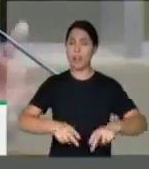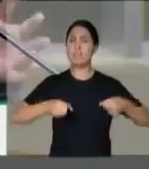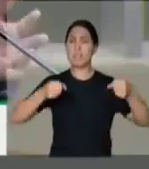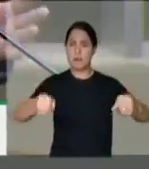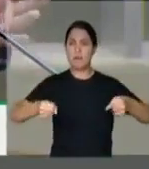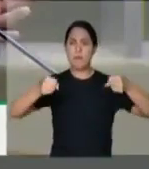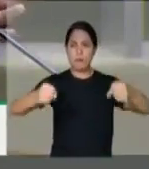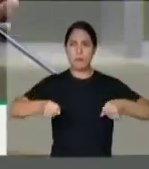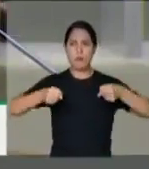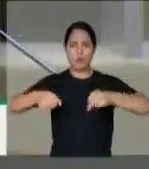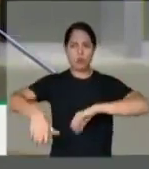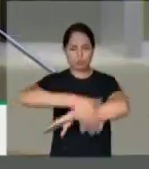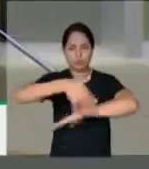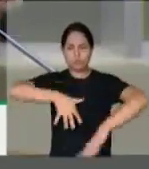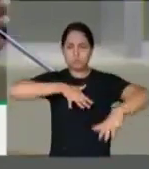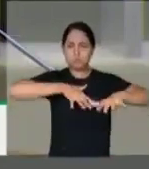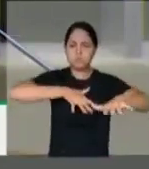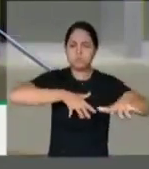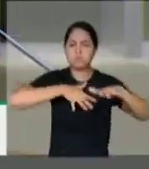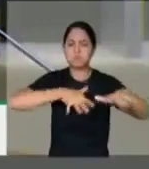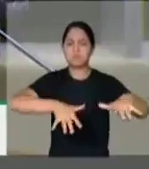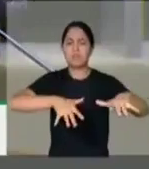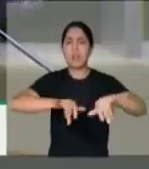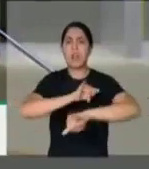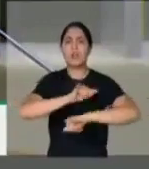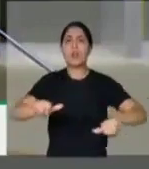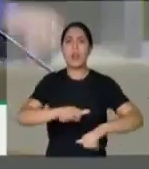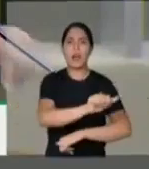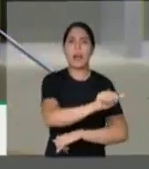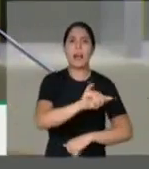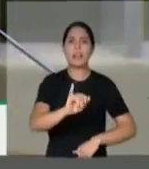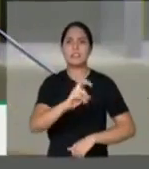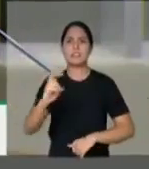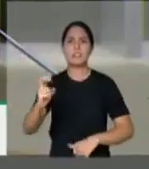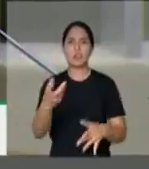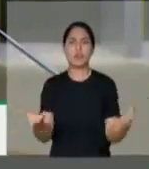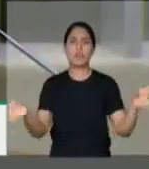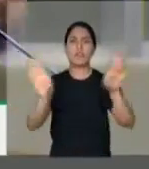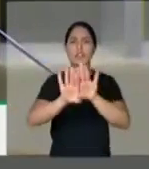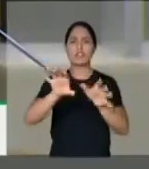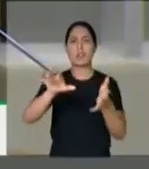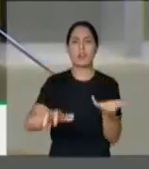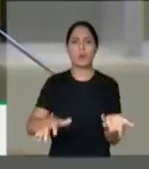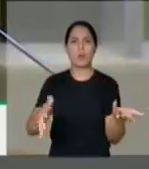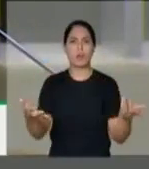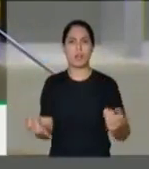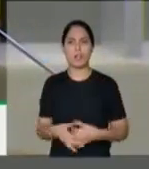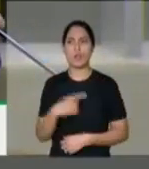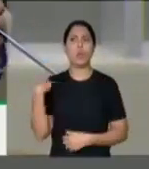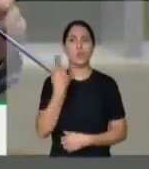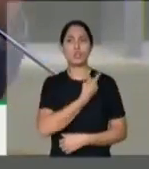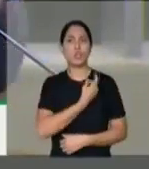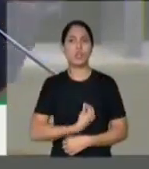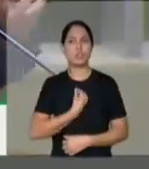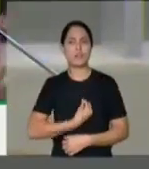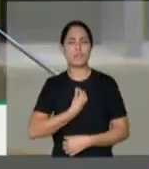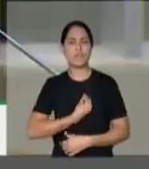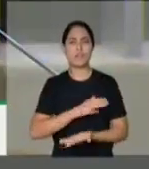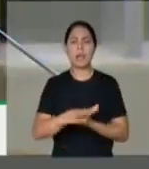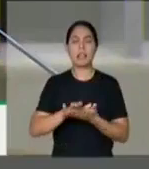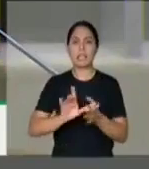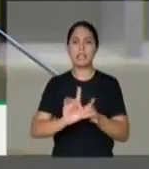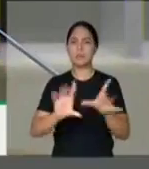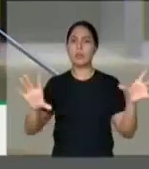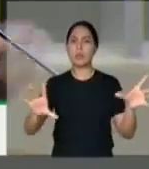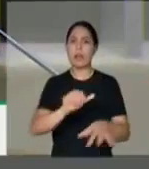manifestações das ruas, apelou para o AI-5 para fechar esse Congresso. Então, nós não vivíamos uma democracia, o ato institucional